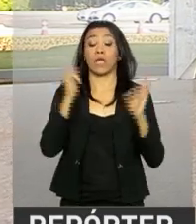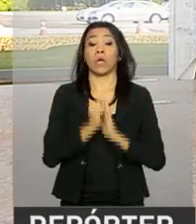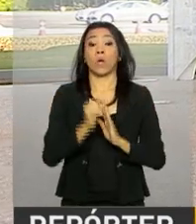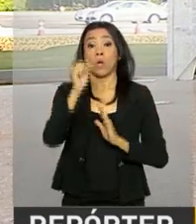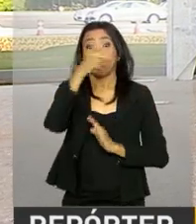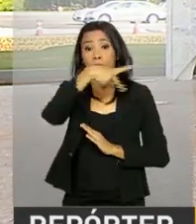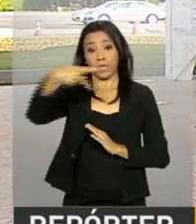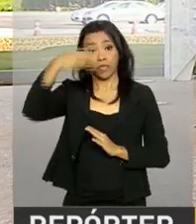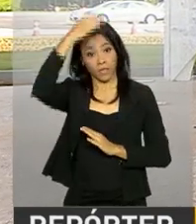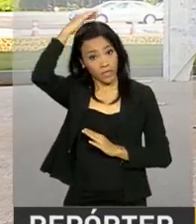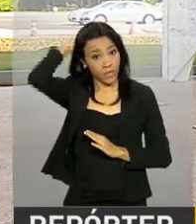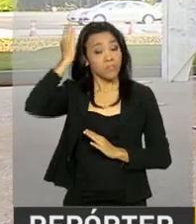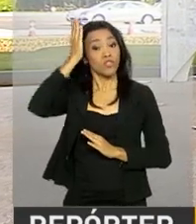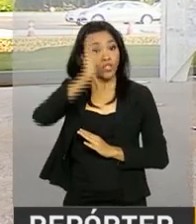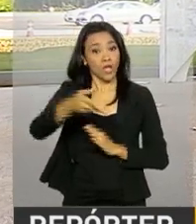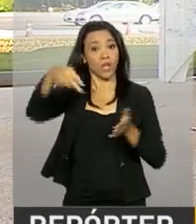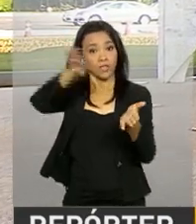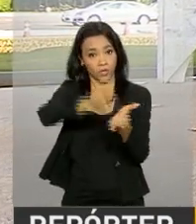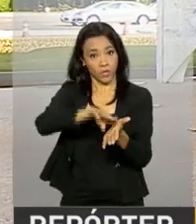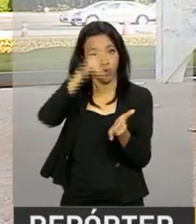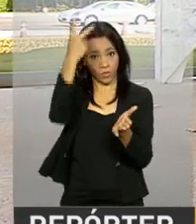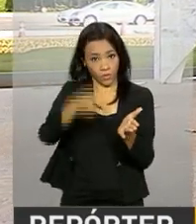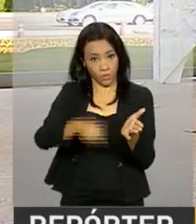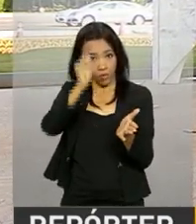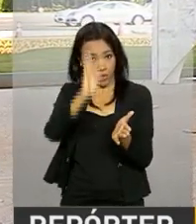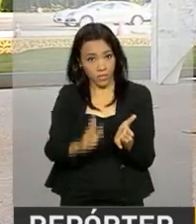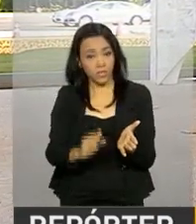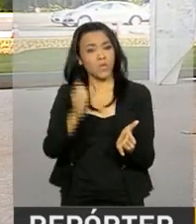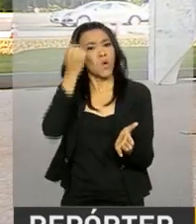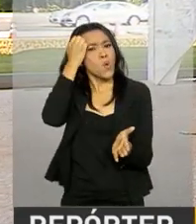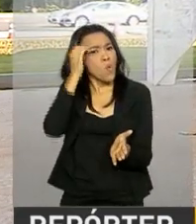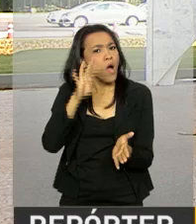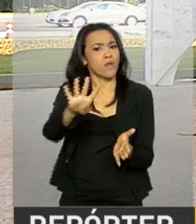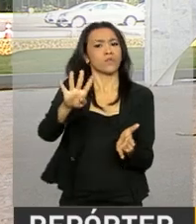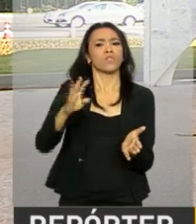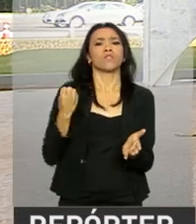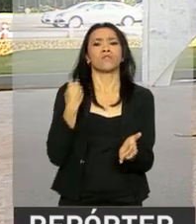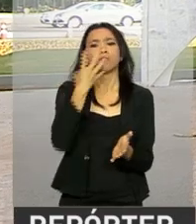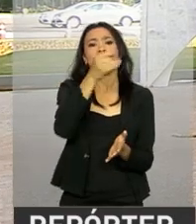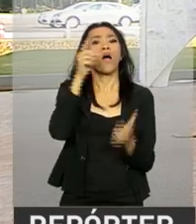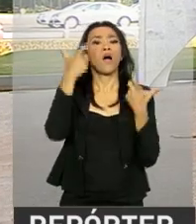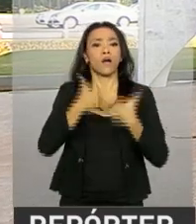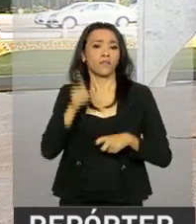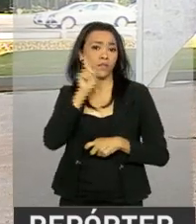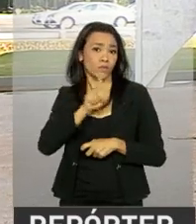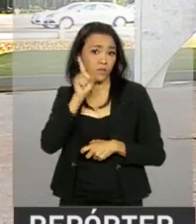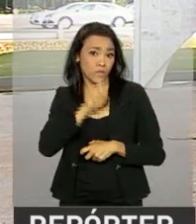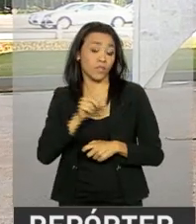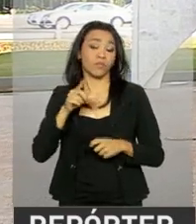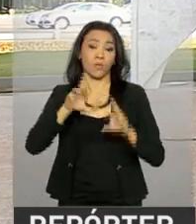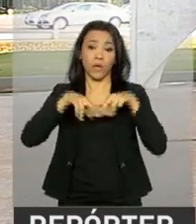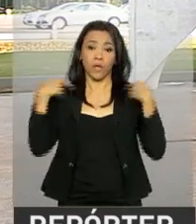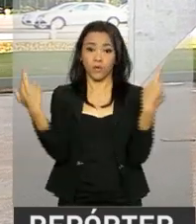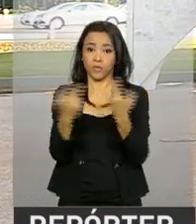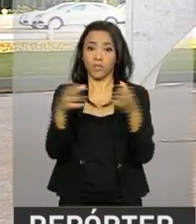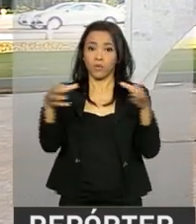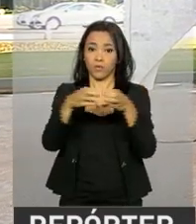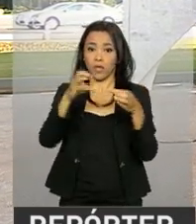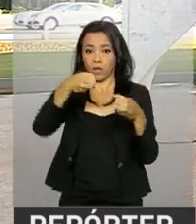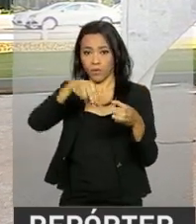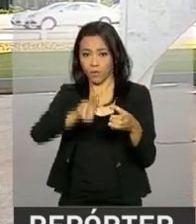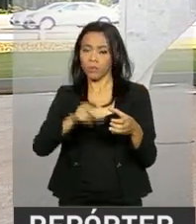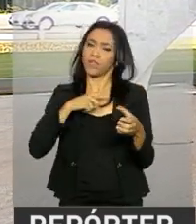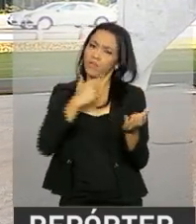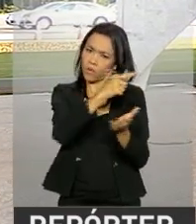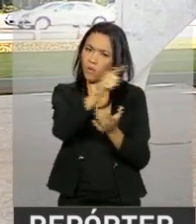Depois dessa viagem de quro dias aos Estados Unidos onde participou da assembleia geral das Nações Unidas teve também outros compromissos